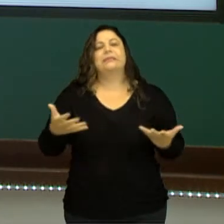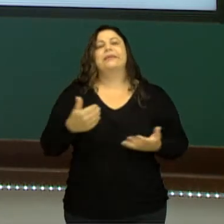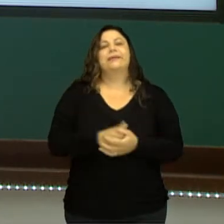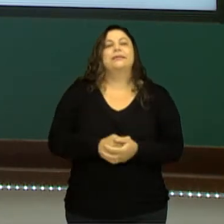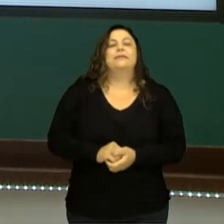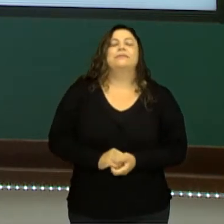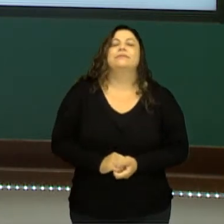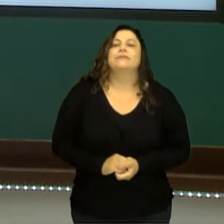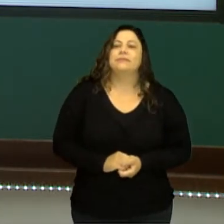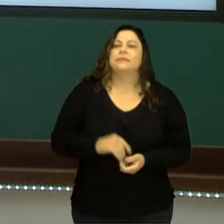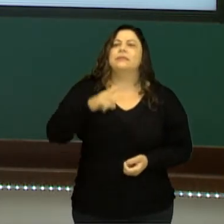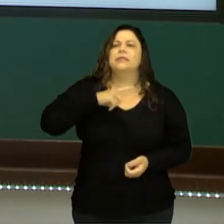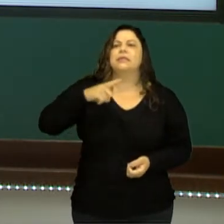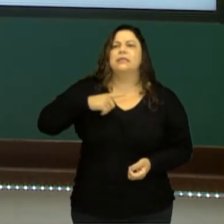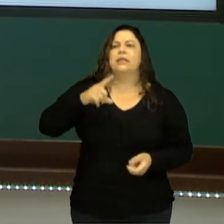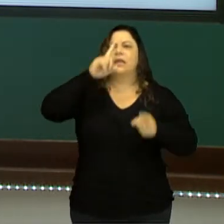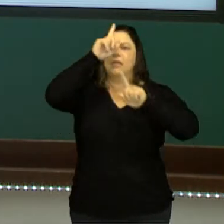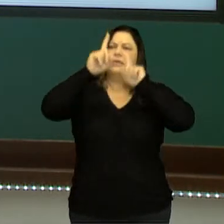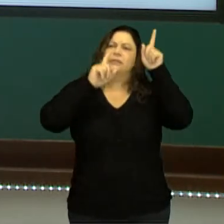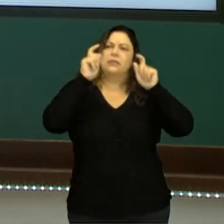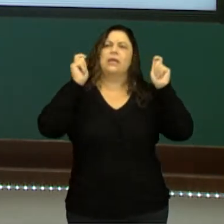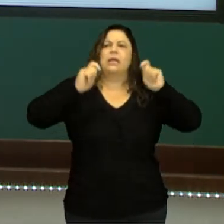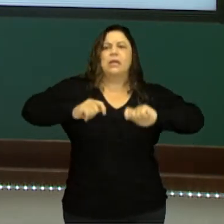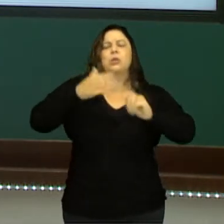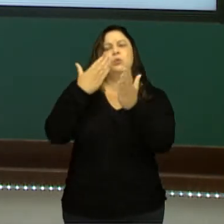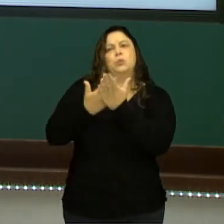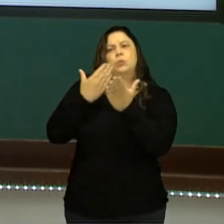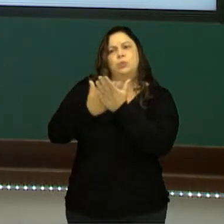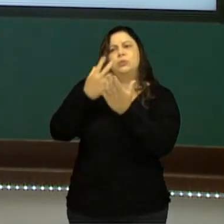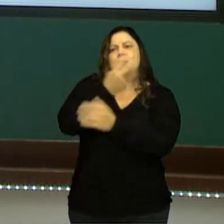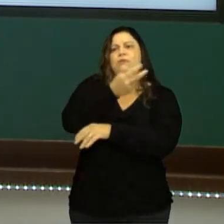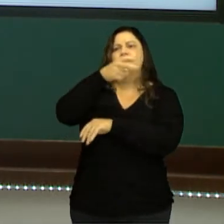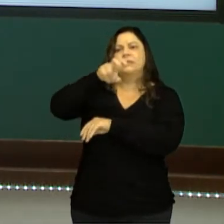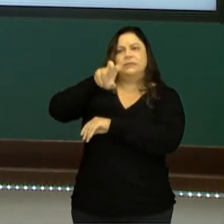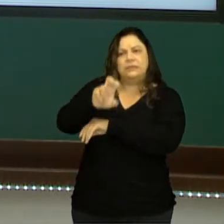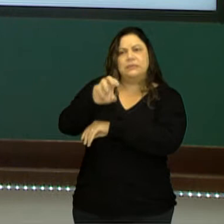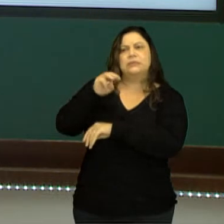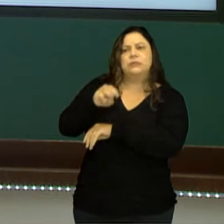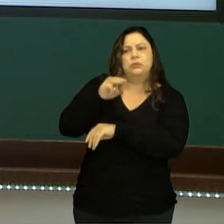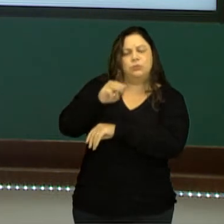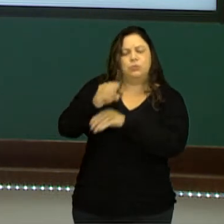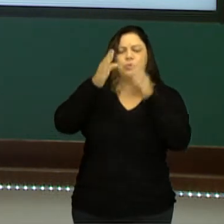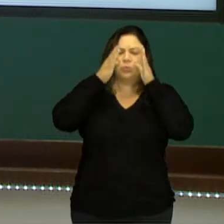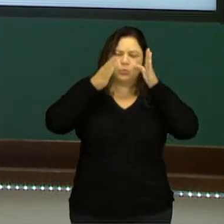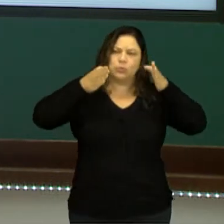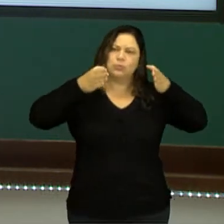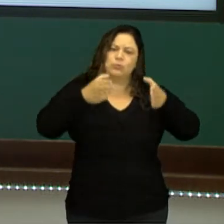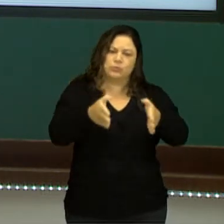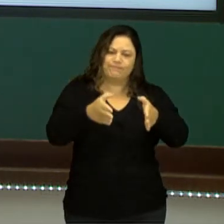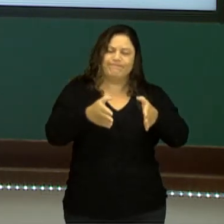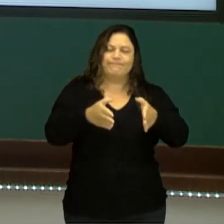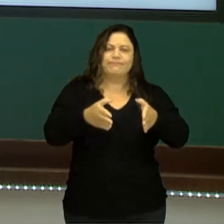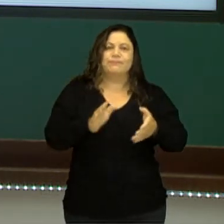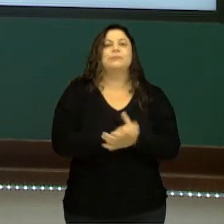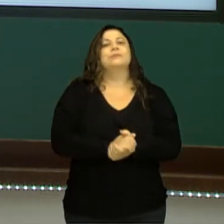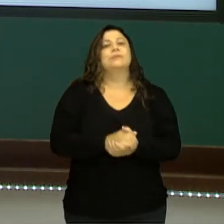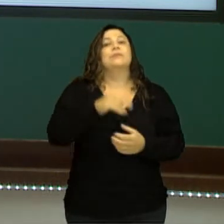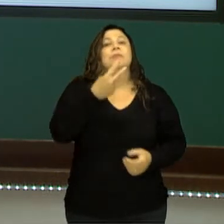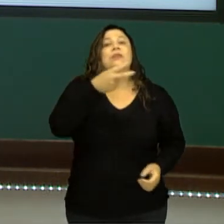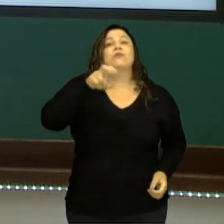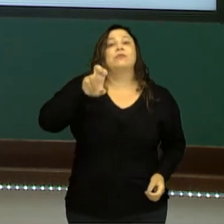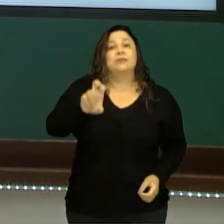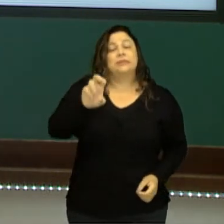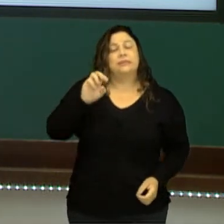né, tenha essa ideia de que vou estudar por 25 minutos de forma concentrada, com afinco. Deu os 25